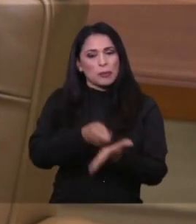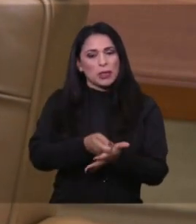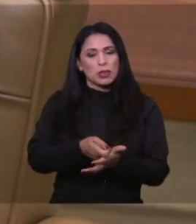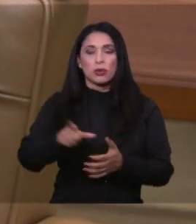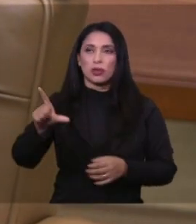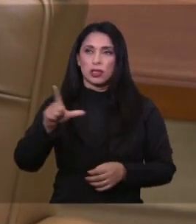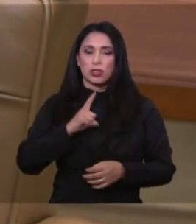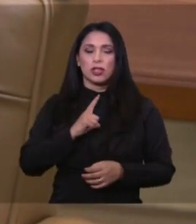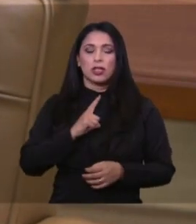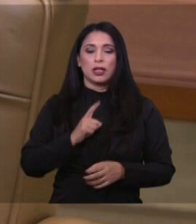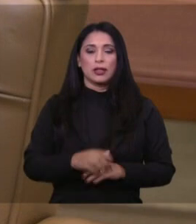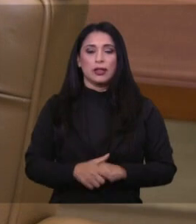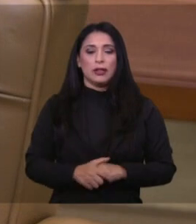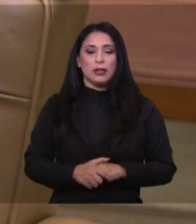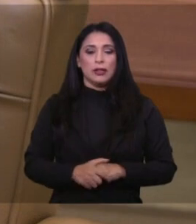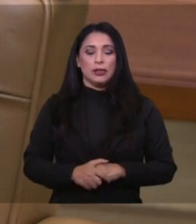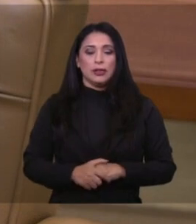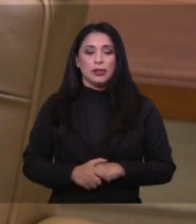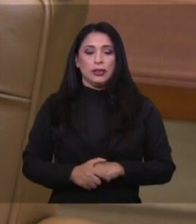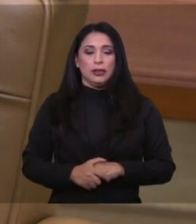desenhava.